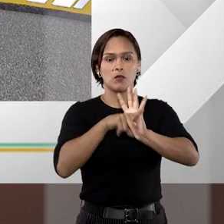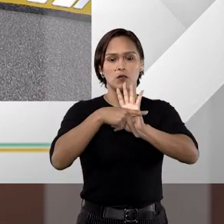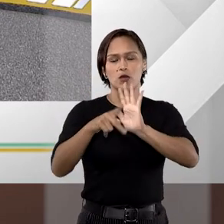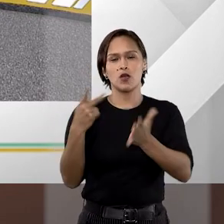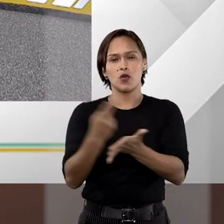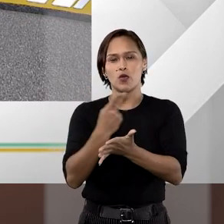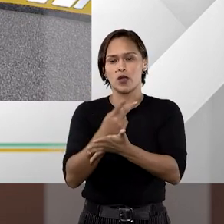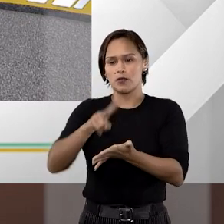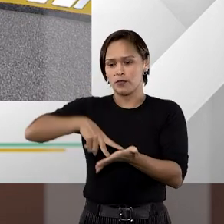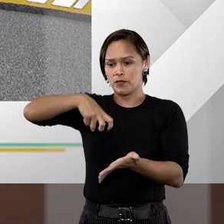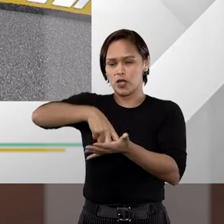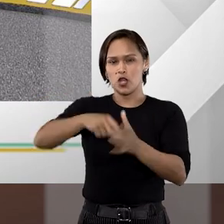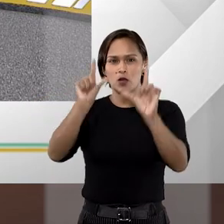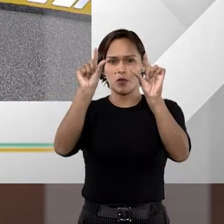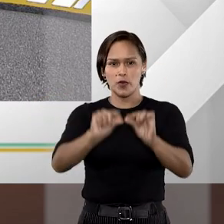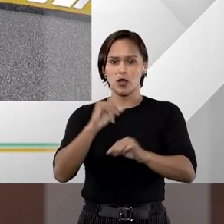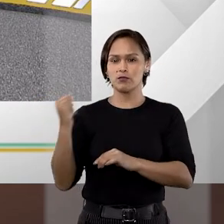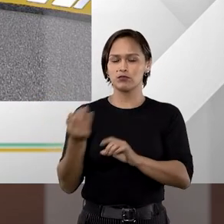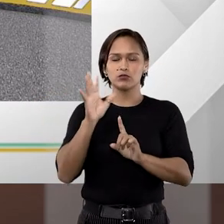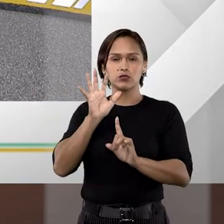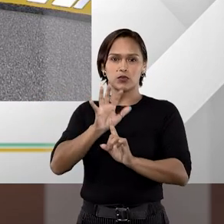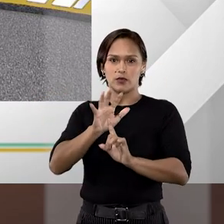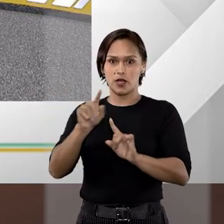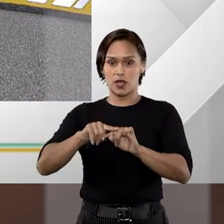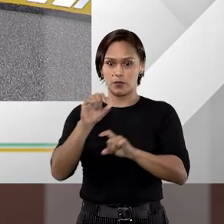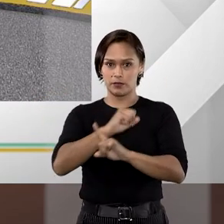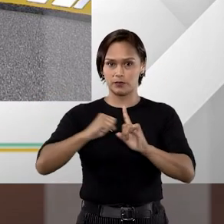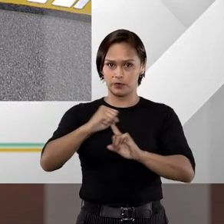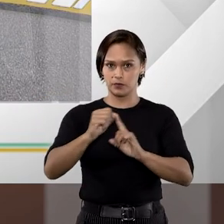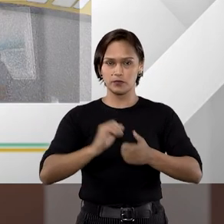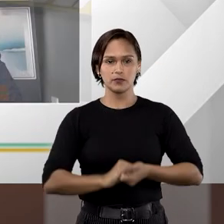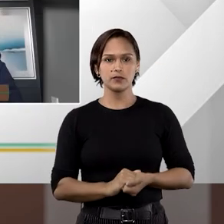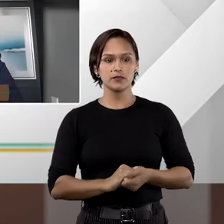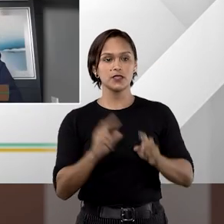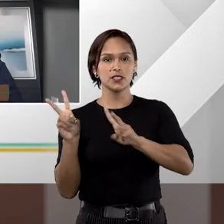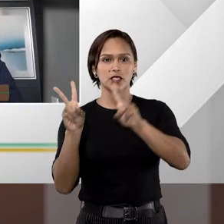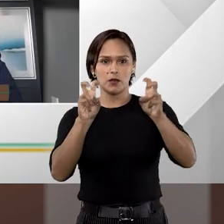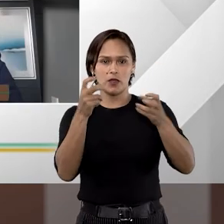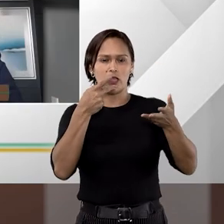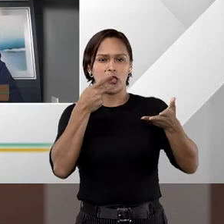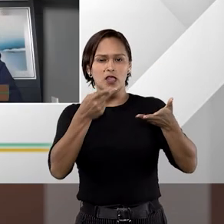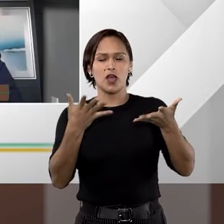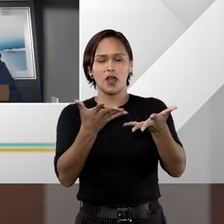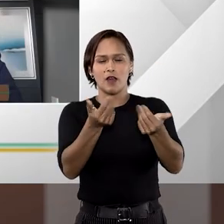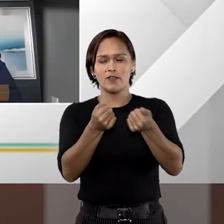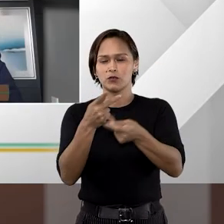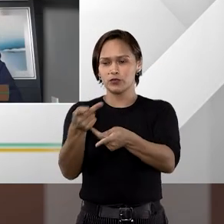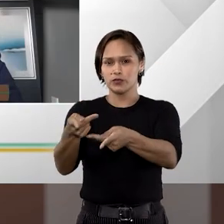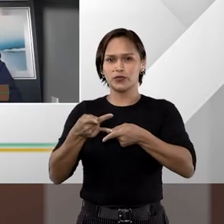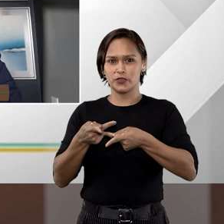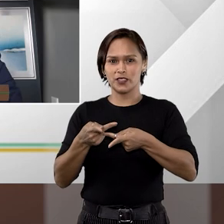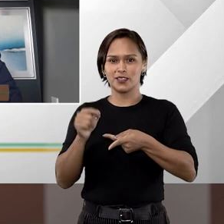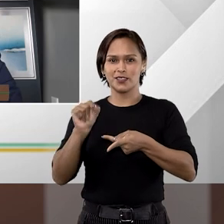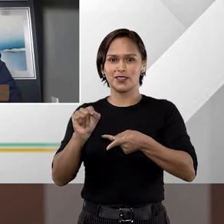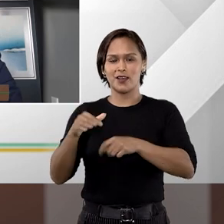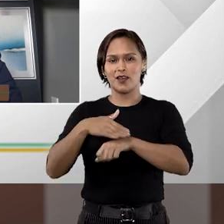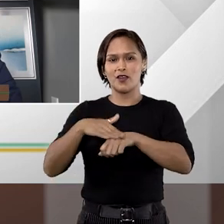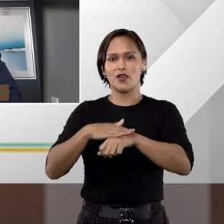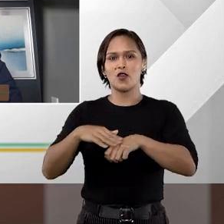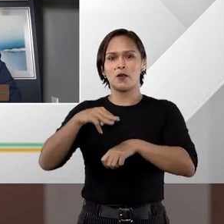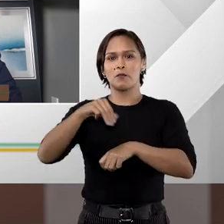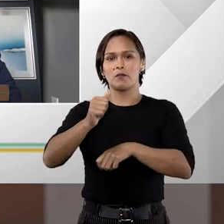julgamento das infrações penais de menor potencial ofensivo e sobre esse assunto vamos conversar agora